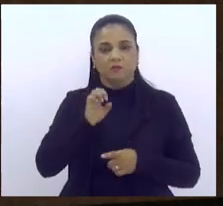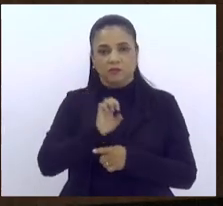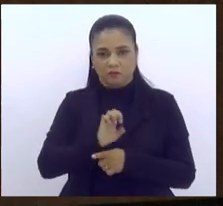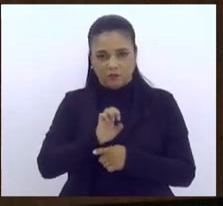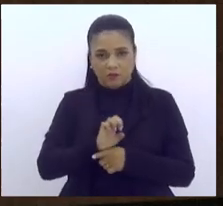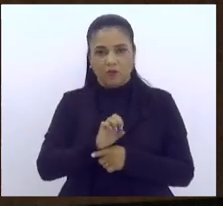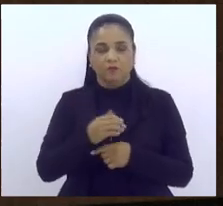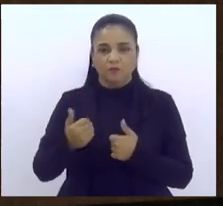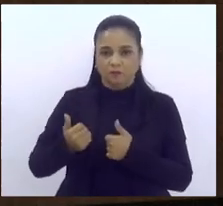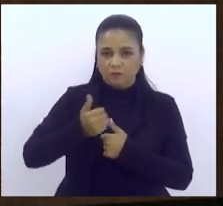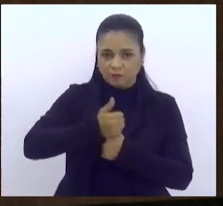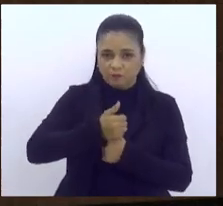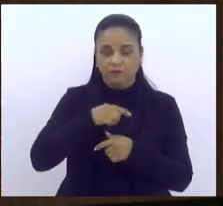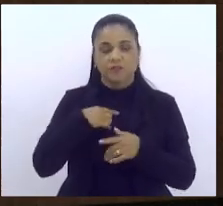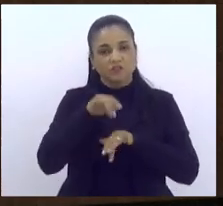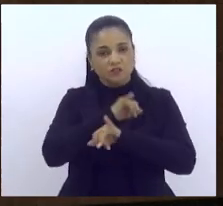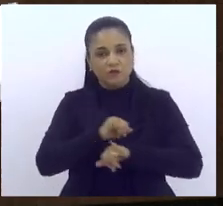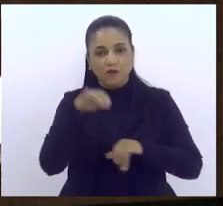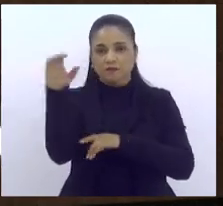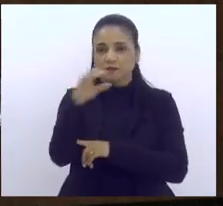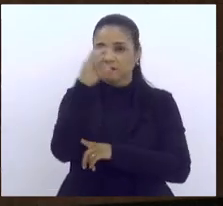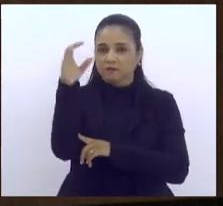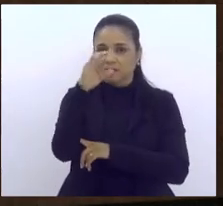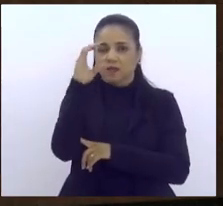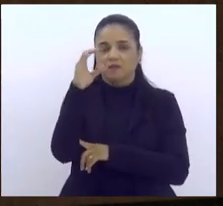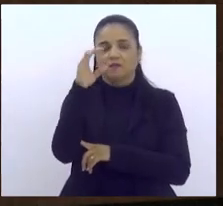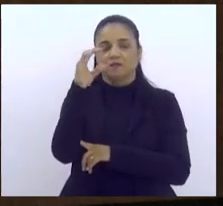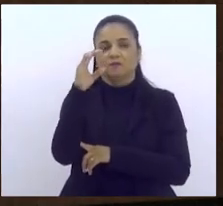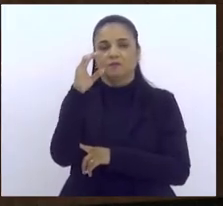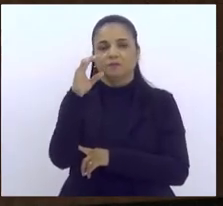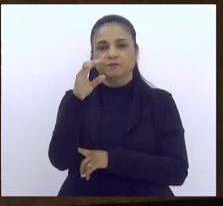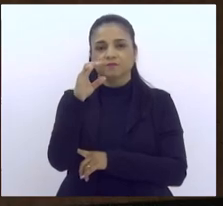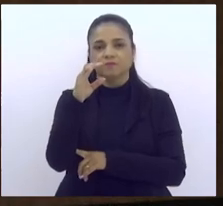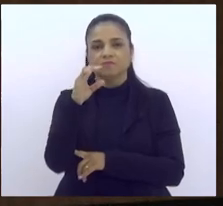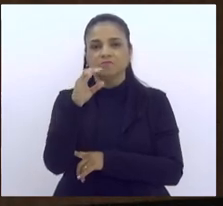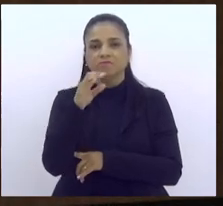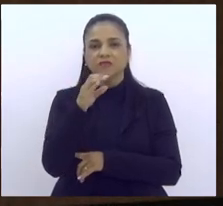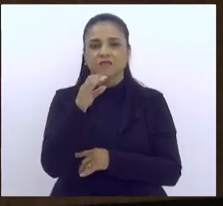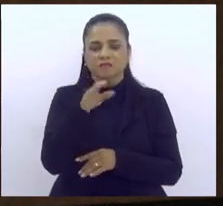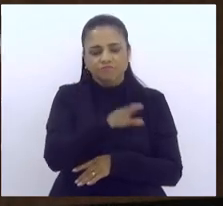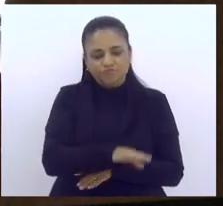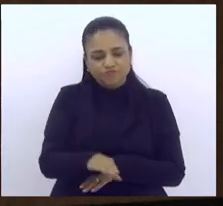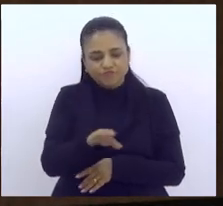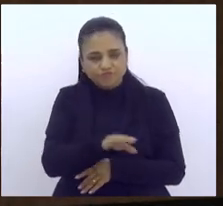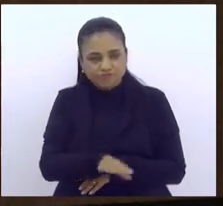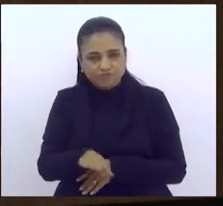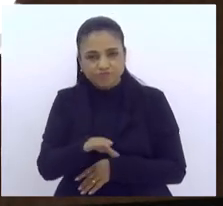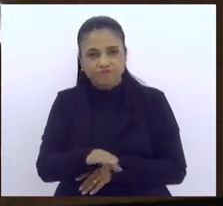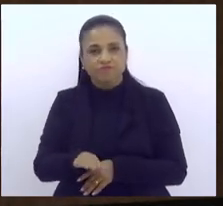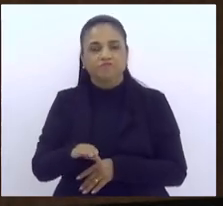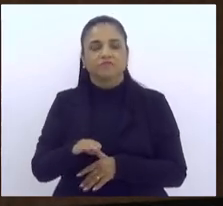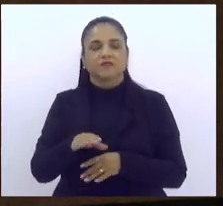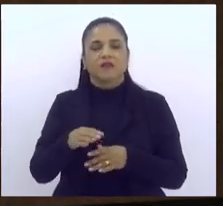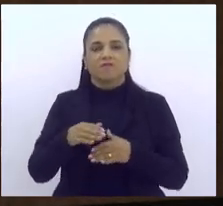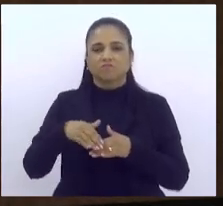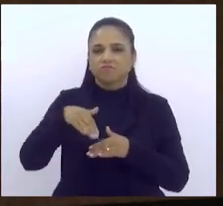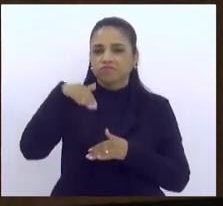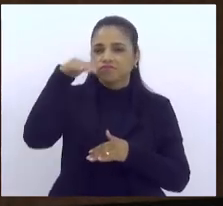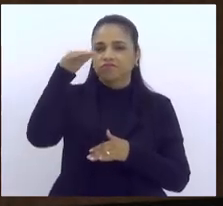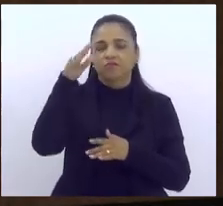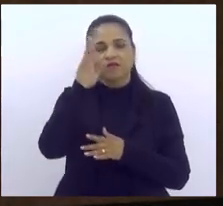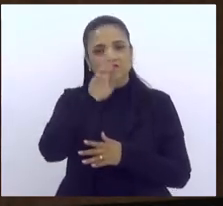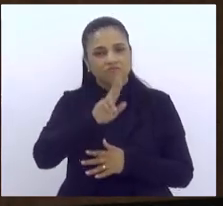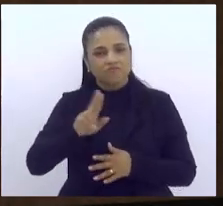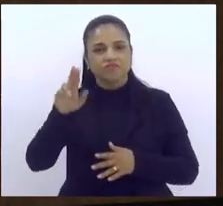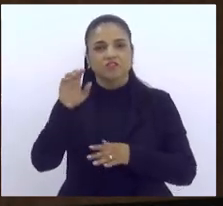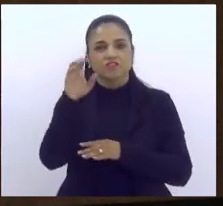a importância da gente divulgar a ciência desde da pequena idade até, enfim, para a gente discutir ciência